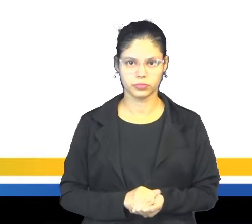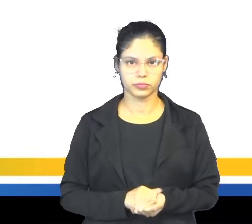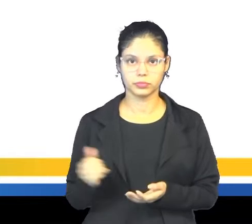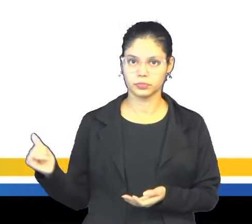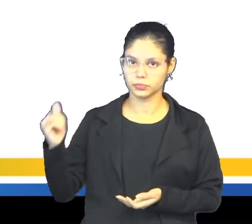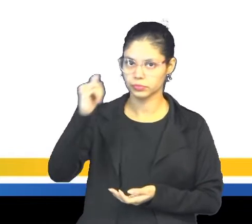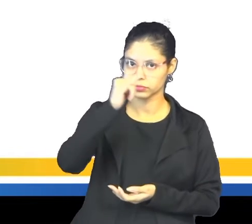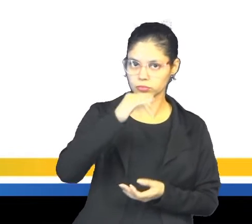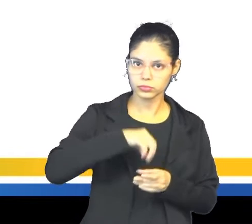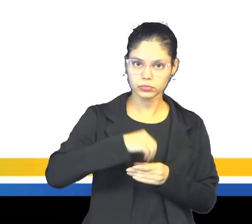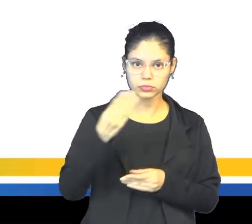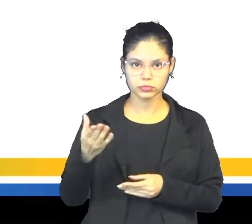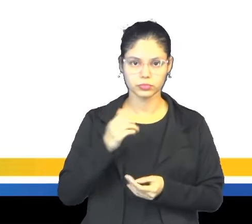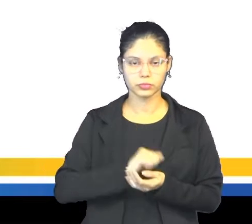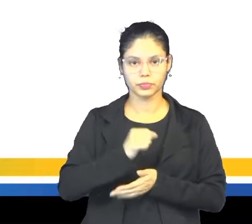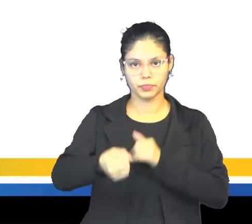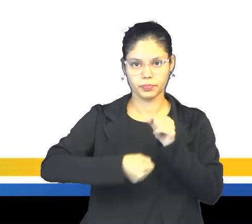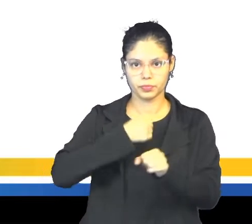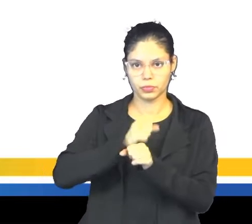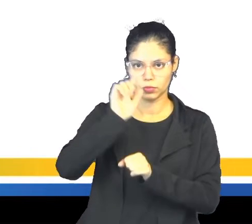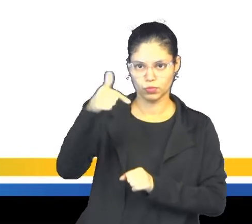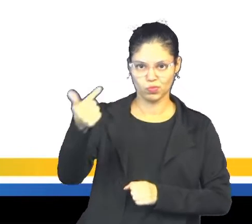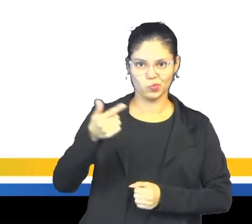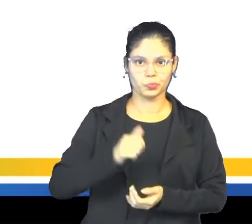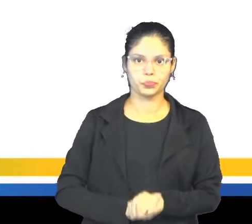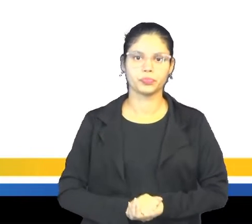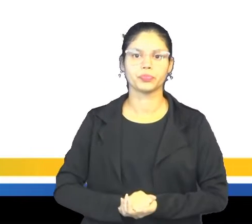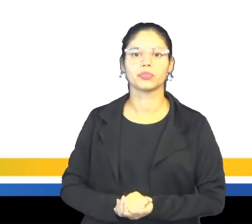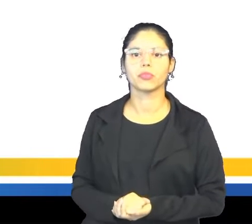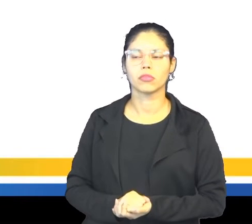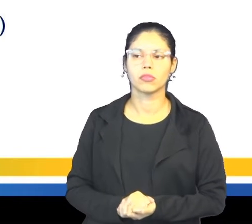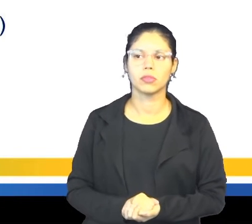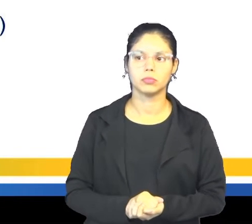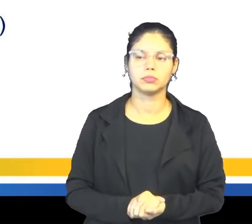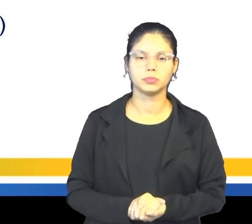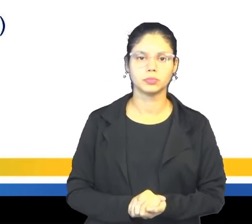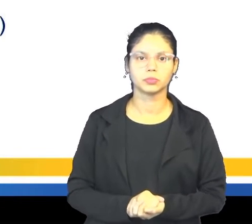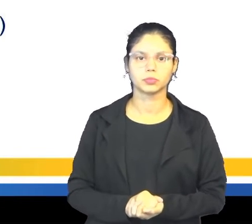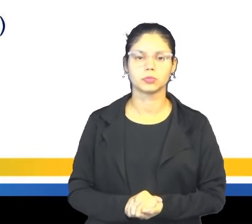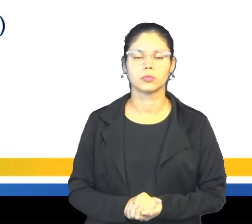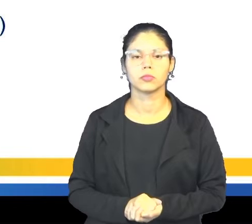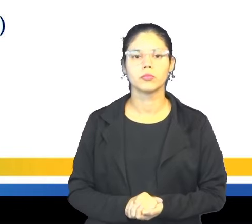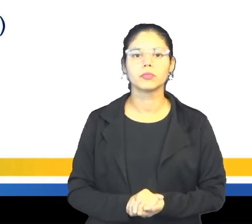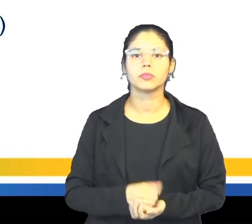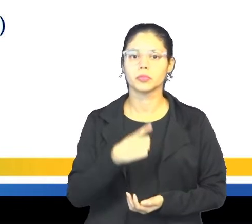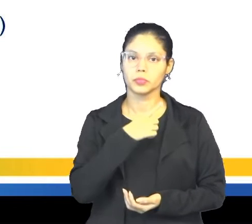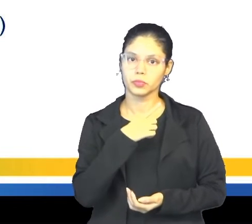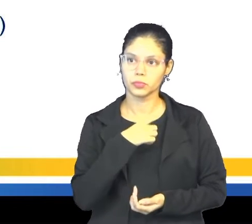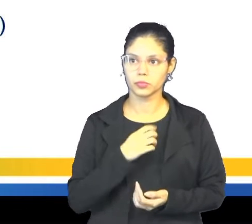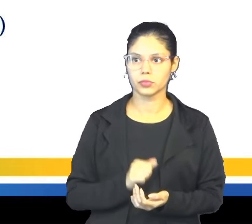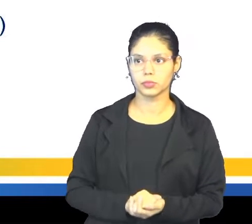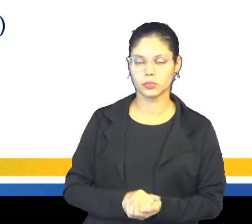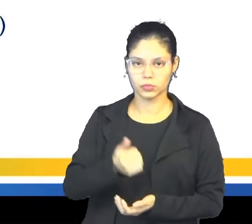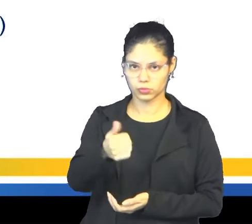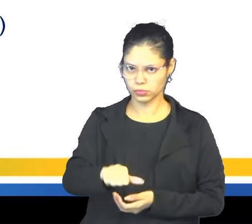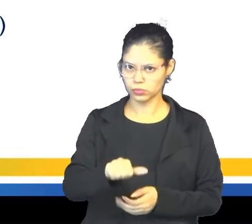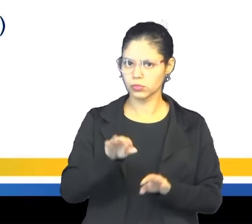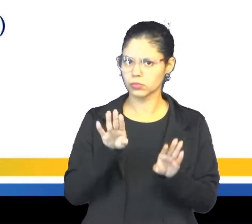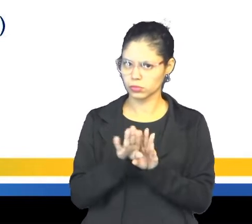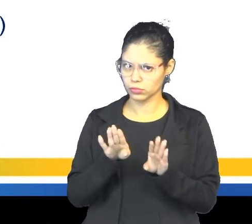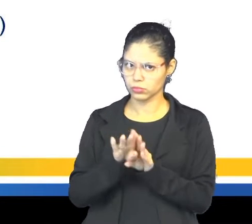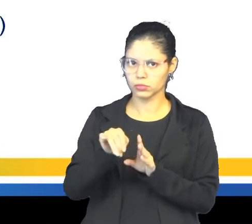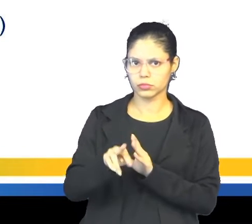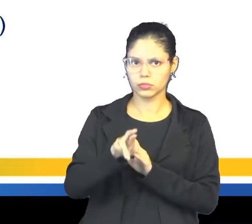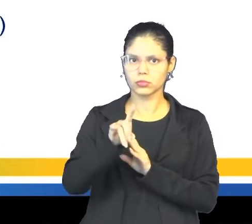viajarão para o exterior ano que vem. Nós temos na forma negativa também, né,